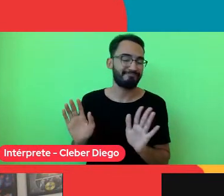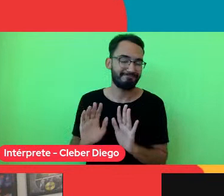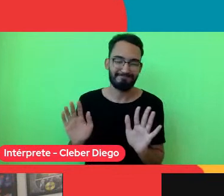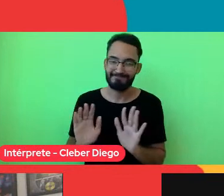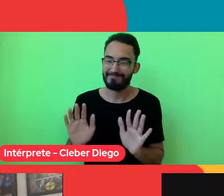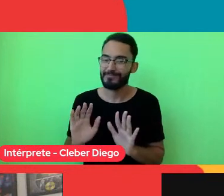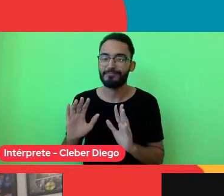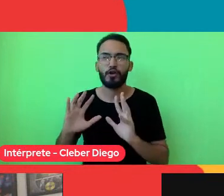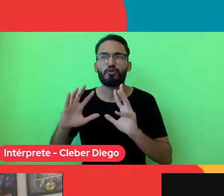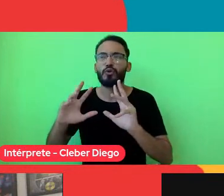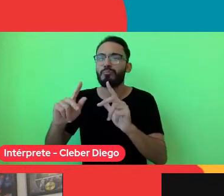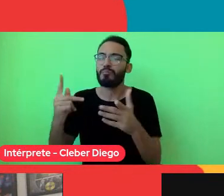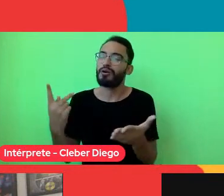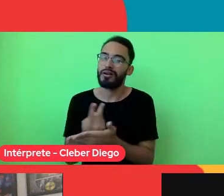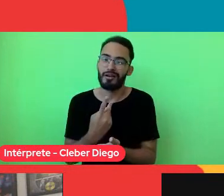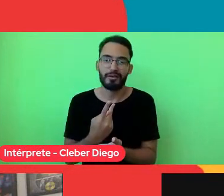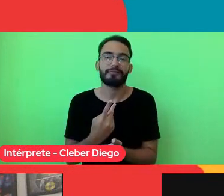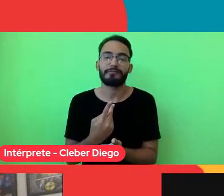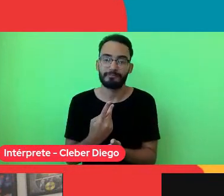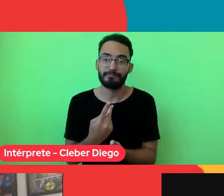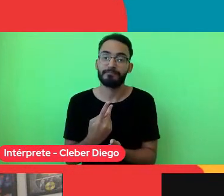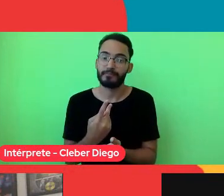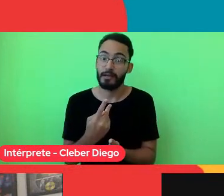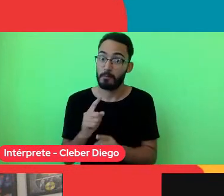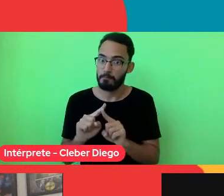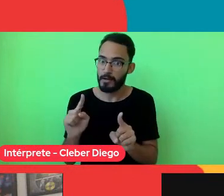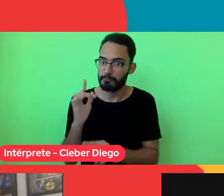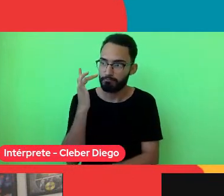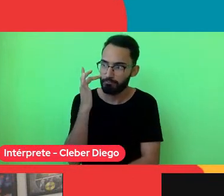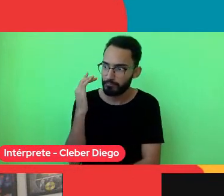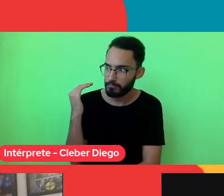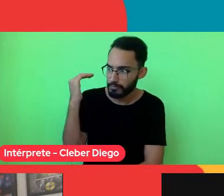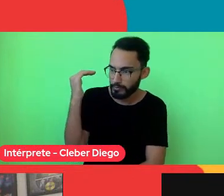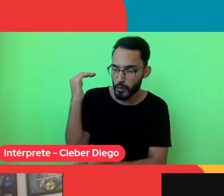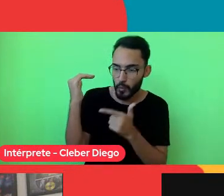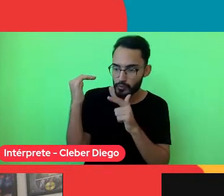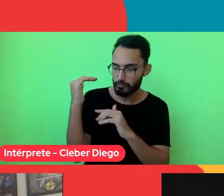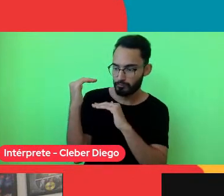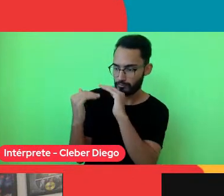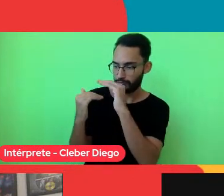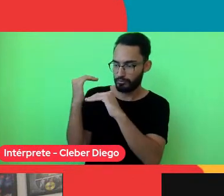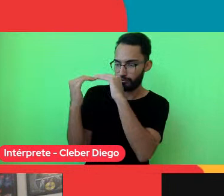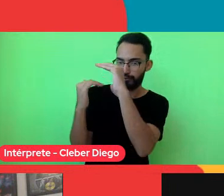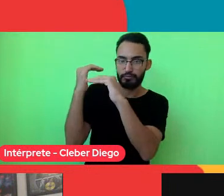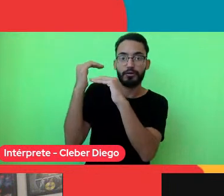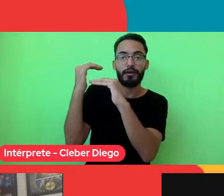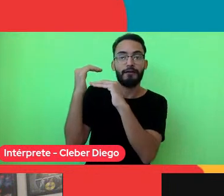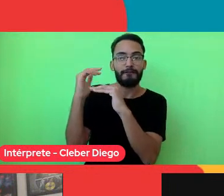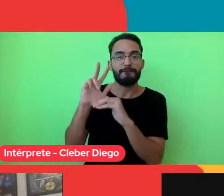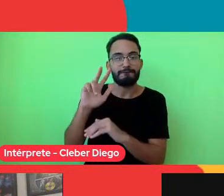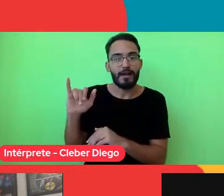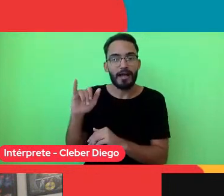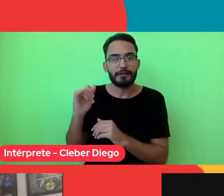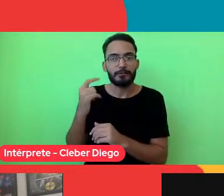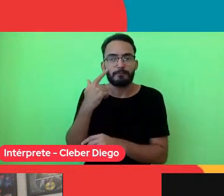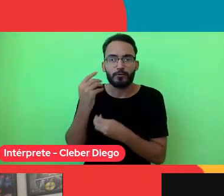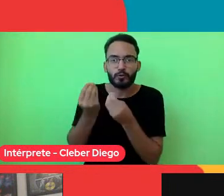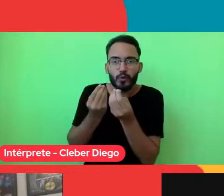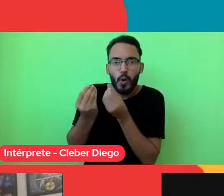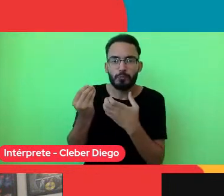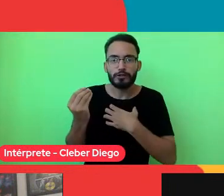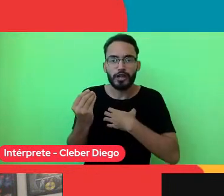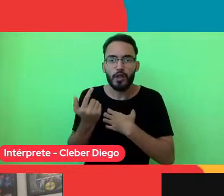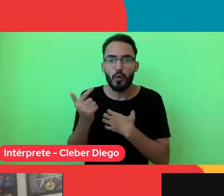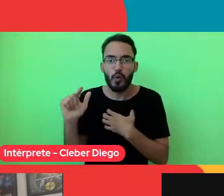mundo erra, conforme você vai amadurecendo, você vai também exercitando outras formas de fazer, vendo